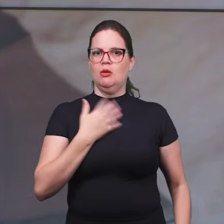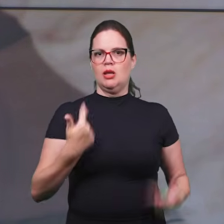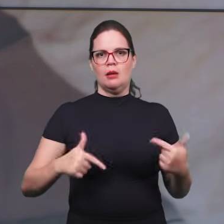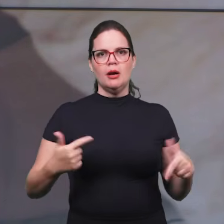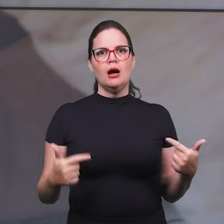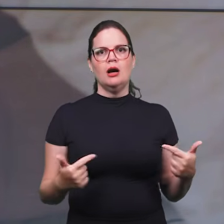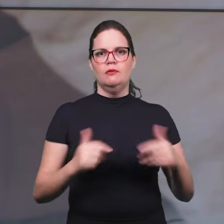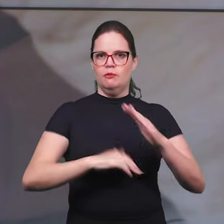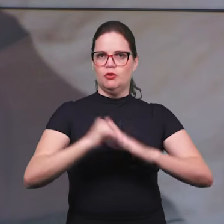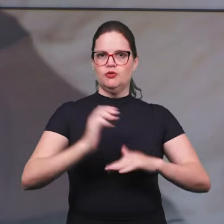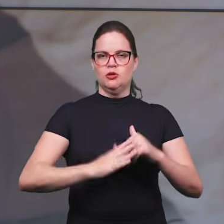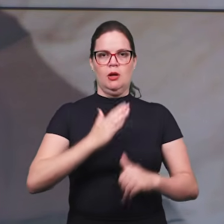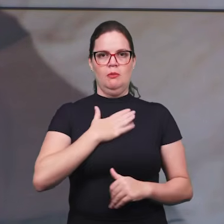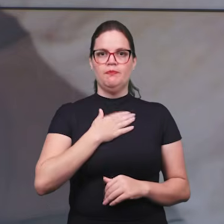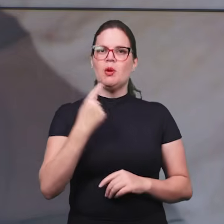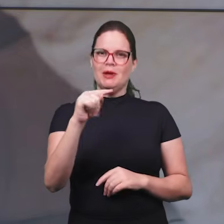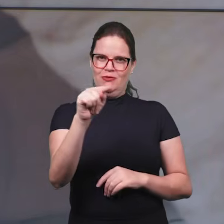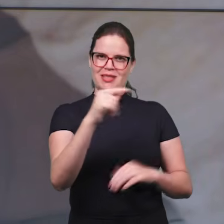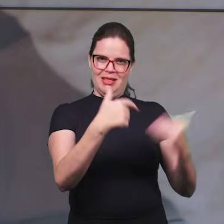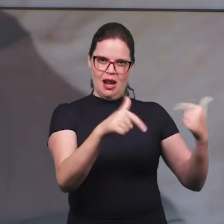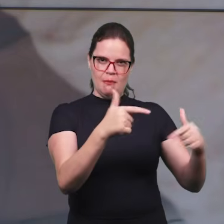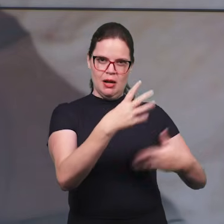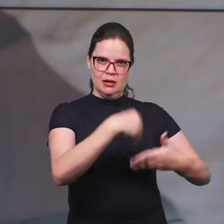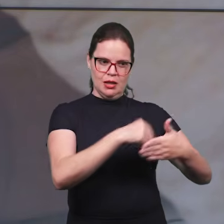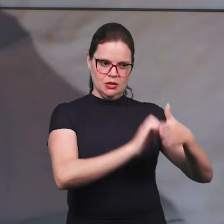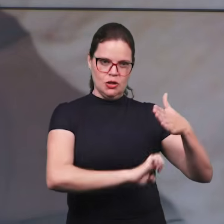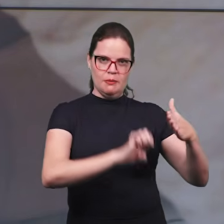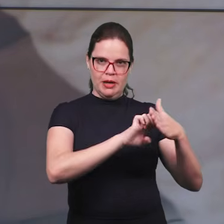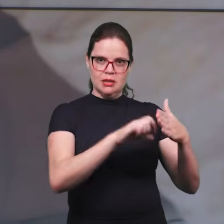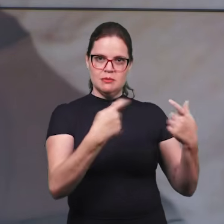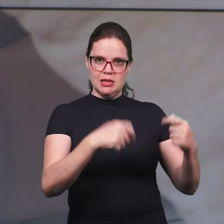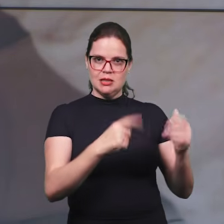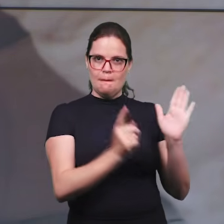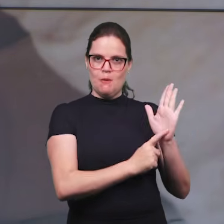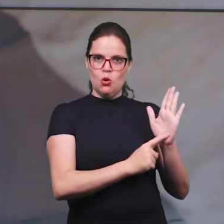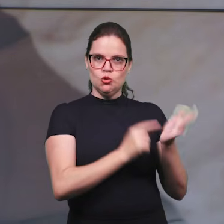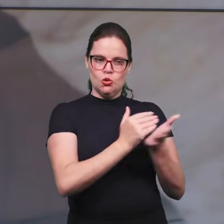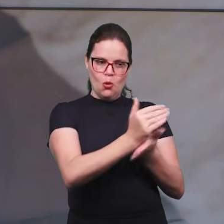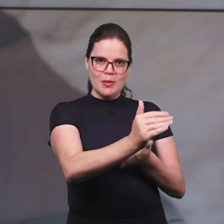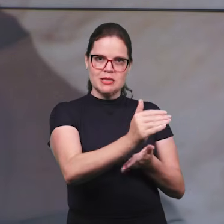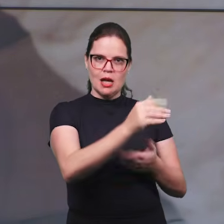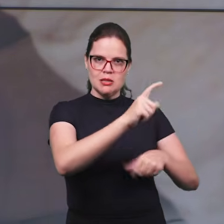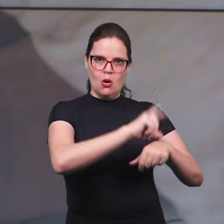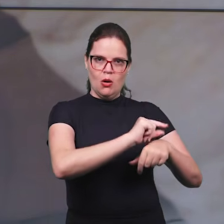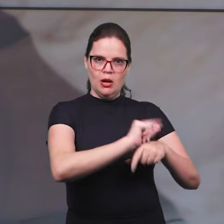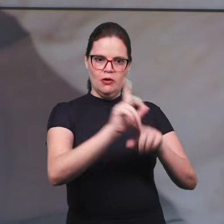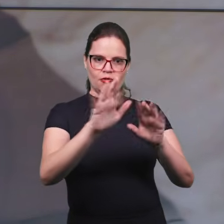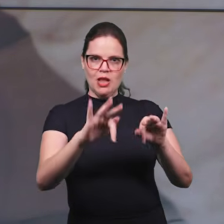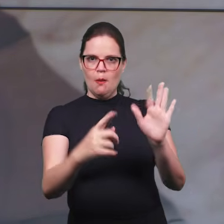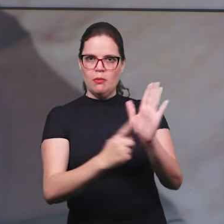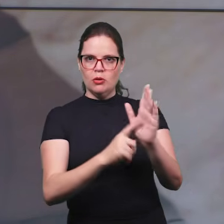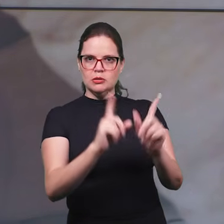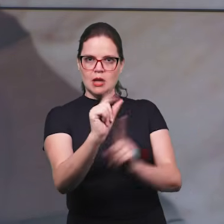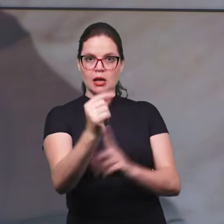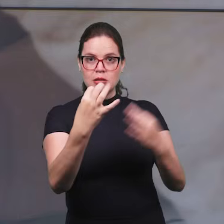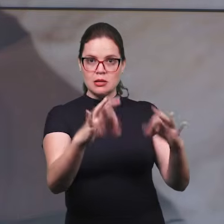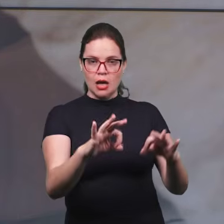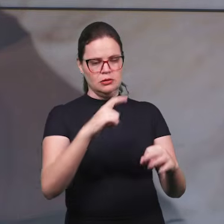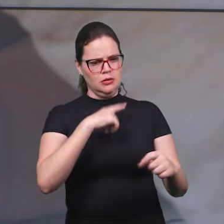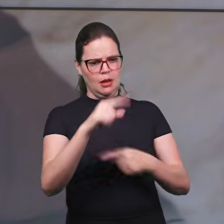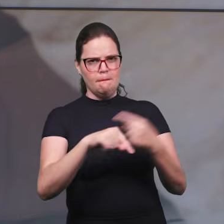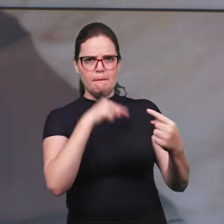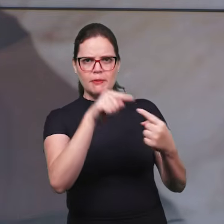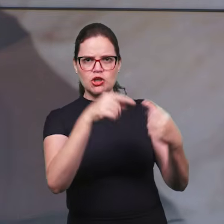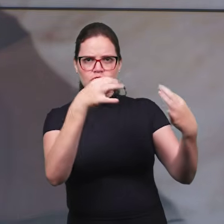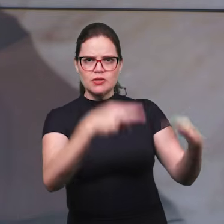trabalho. Trabalho além dos trabalhos que você já tem. Então você tem hora para começar, hora para terminar. Você tem